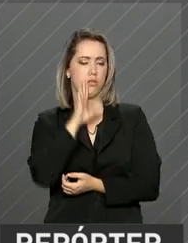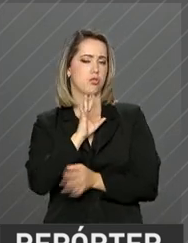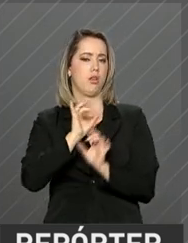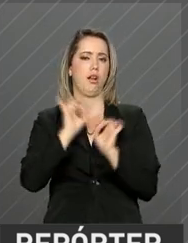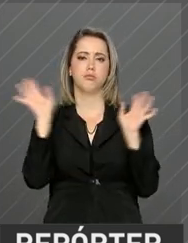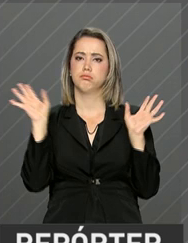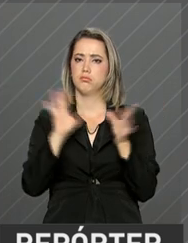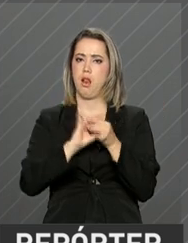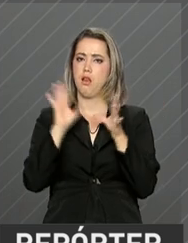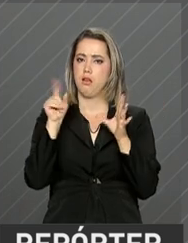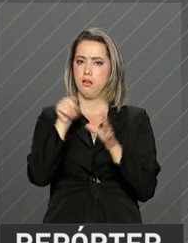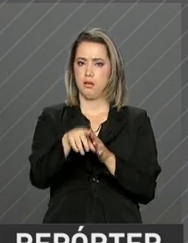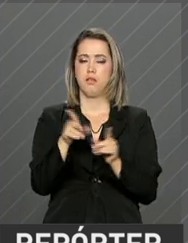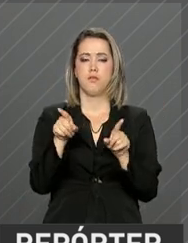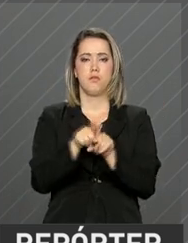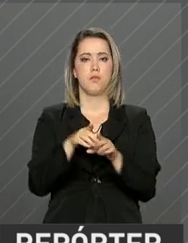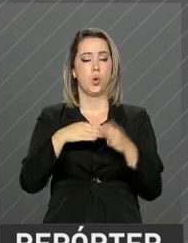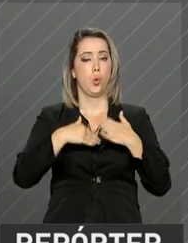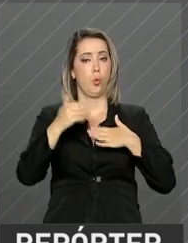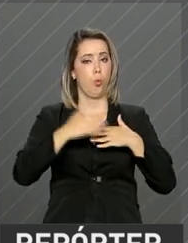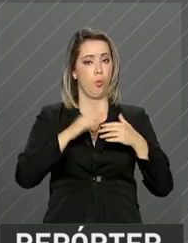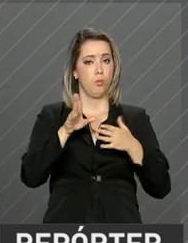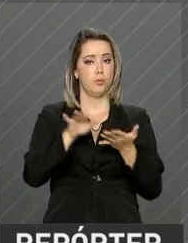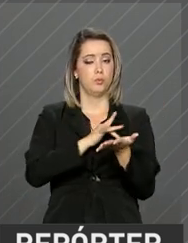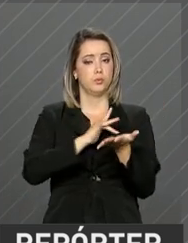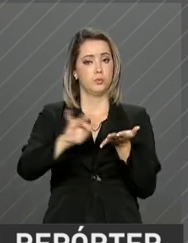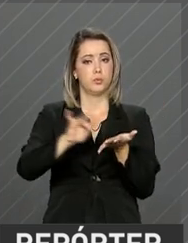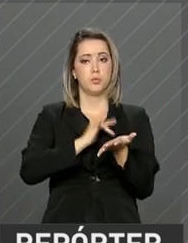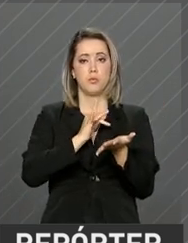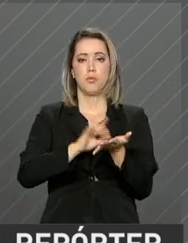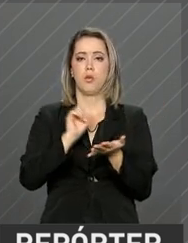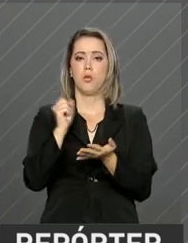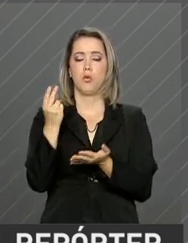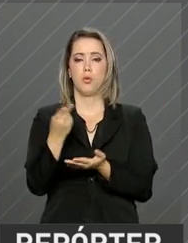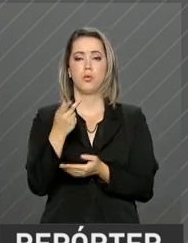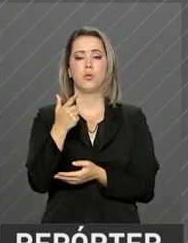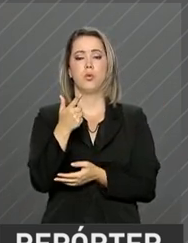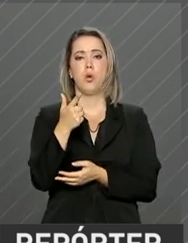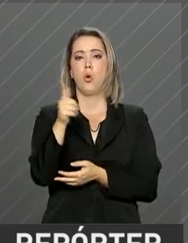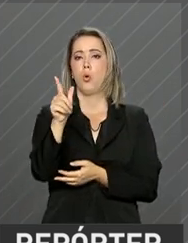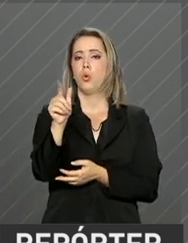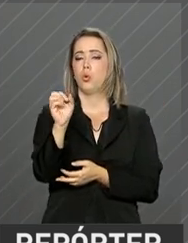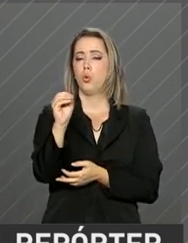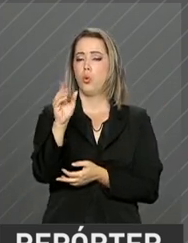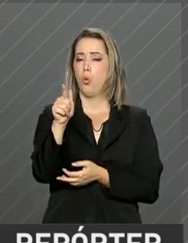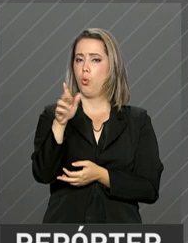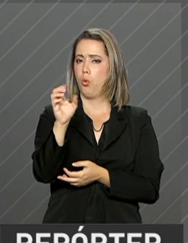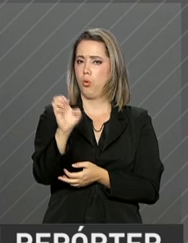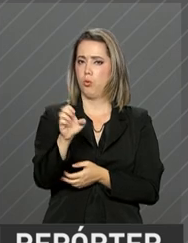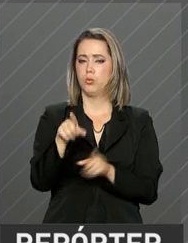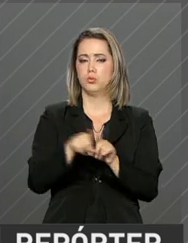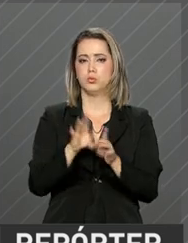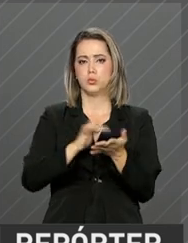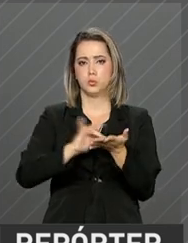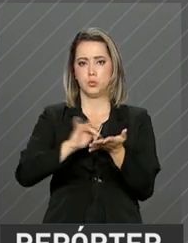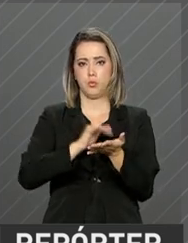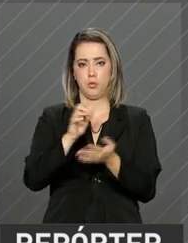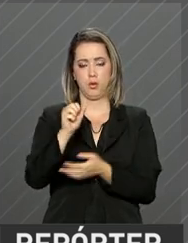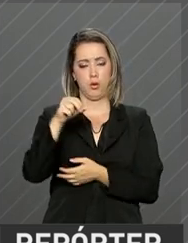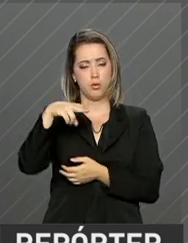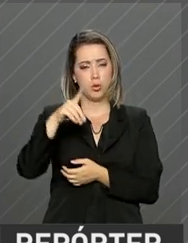celulares pela App Store para iPhone ou iPad ou no Google Play para celulares ou tablets